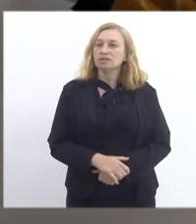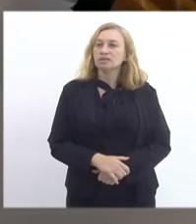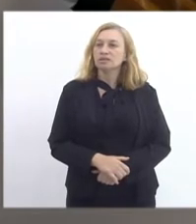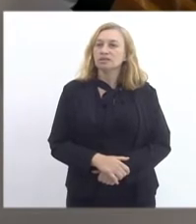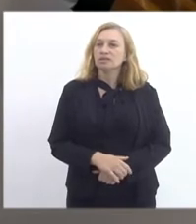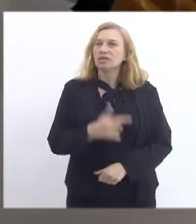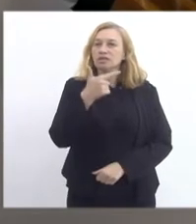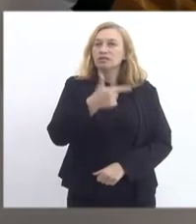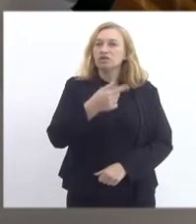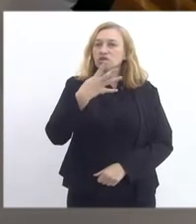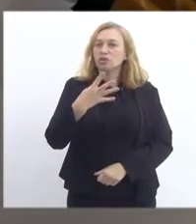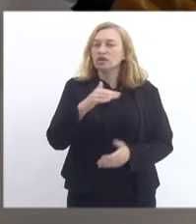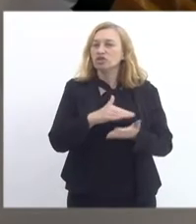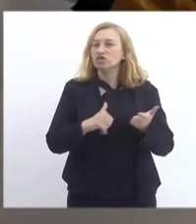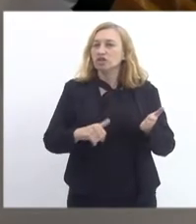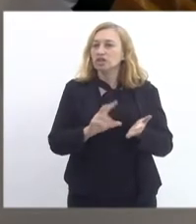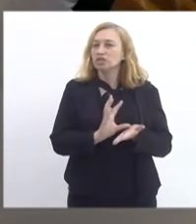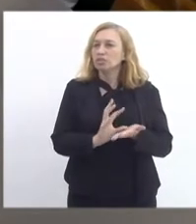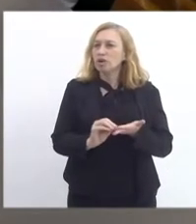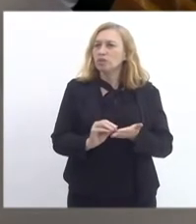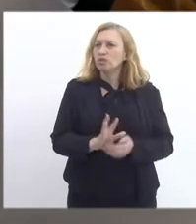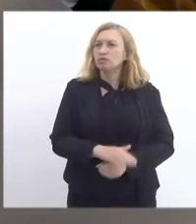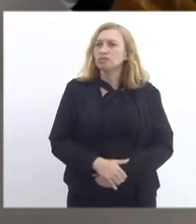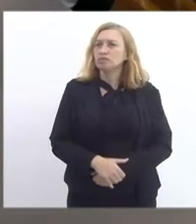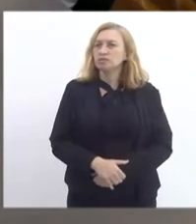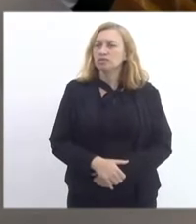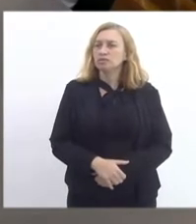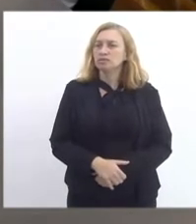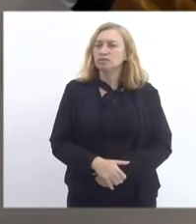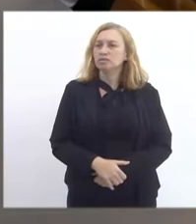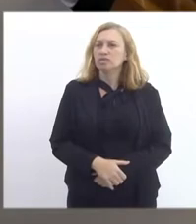Então, o 24 é retirado de pauta.